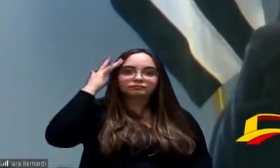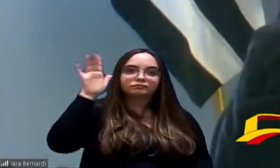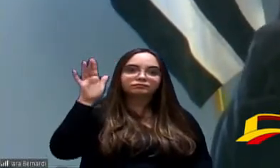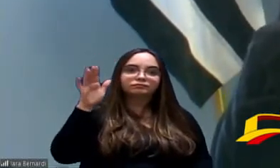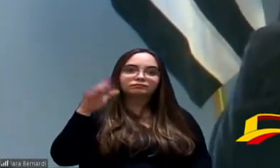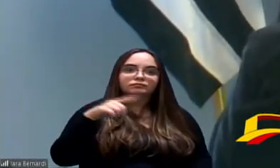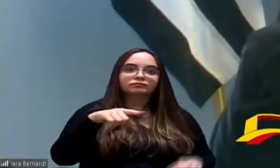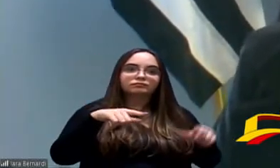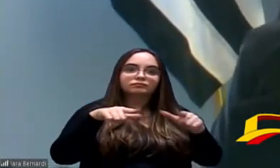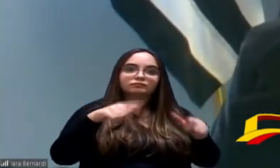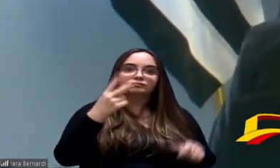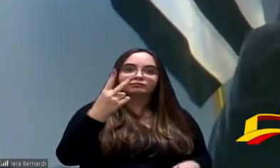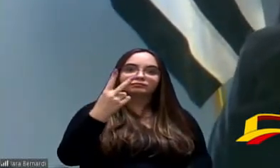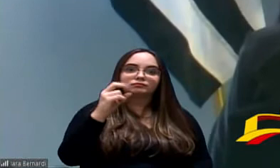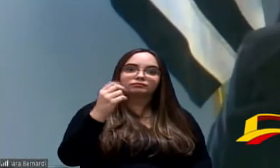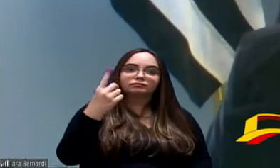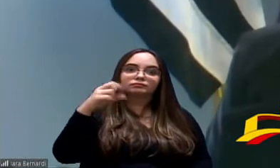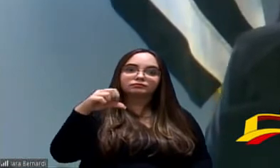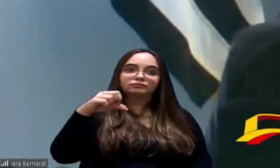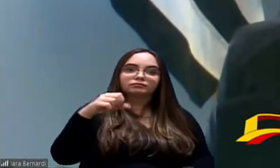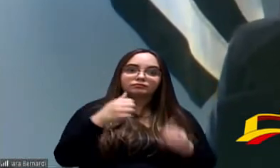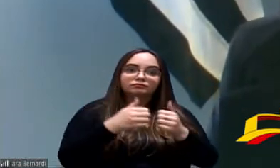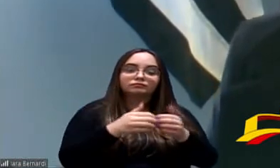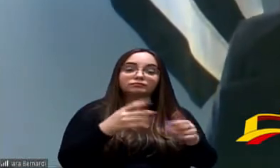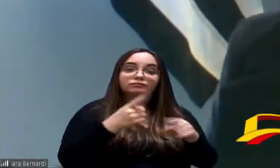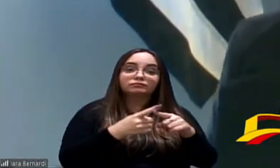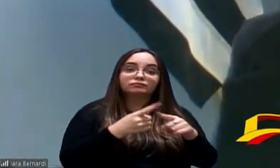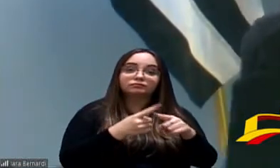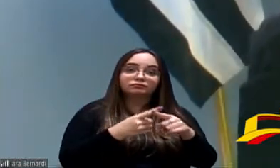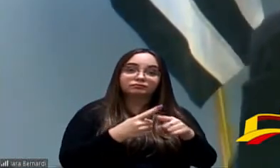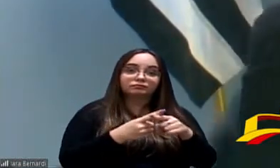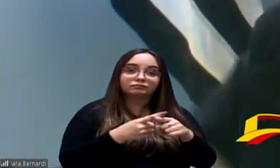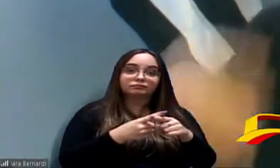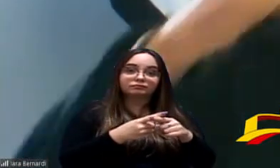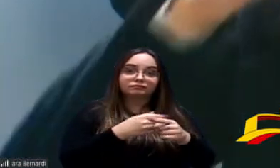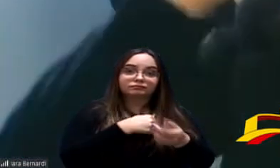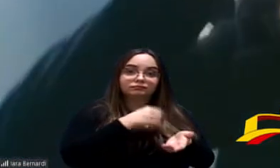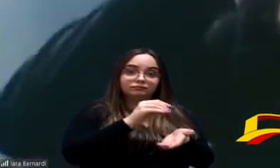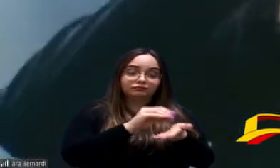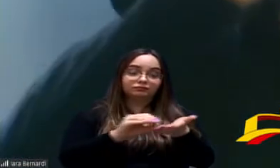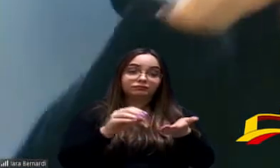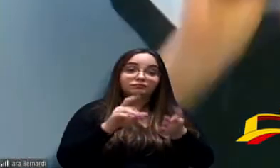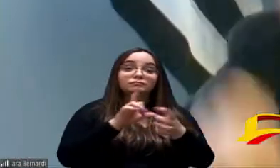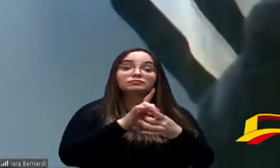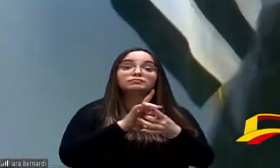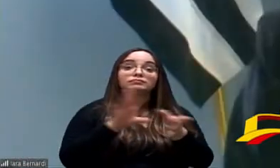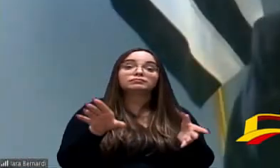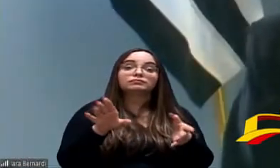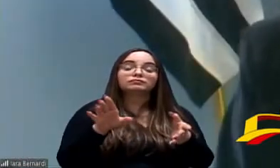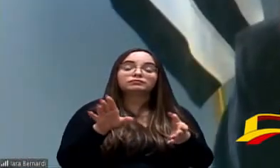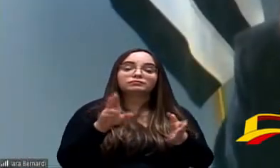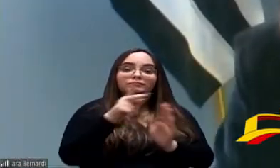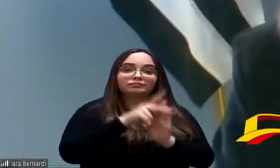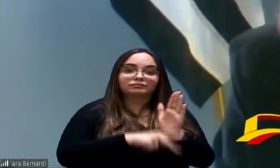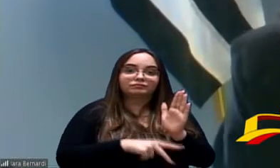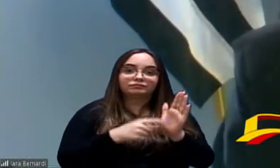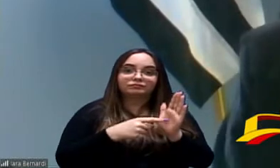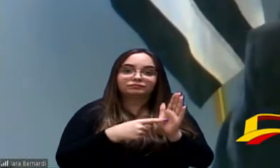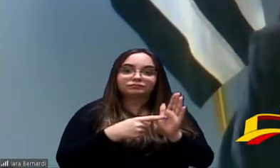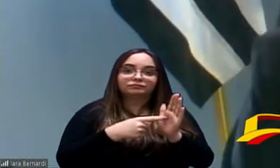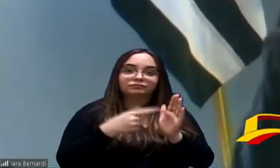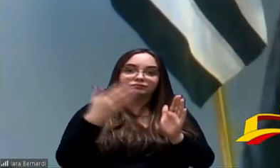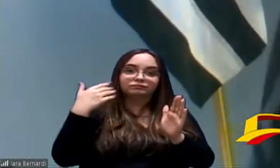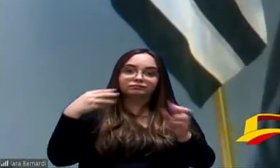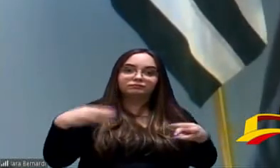com essa data de 2019, porque esse recurso, eu confirmo, estão liberados com um projeto que era do Ministério